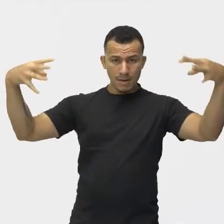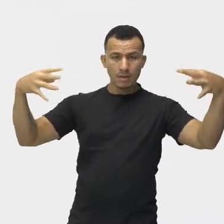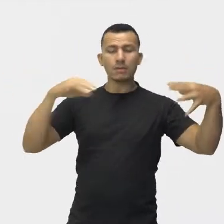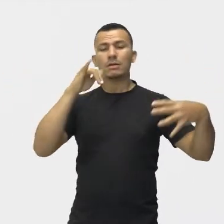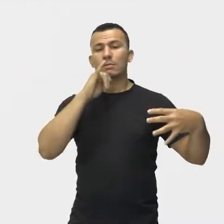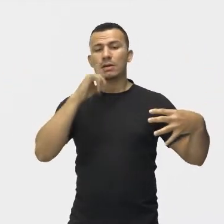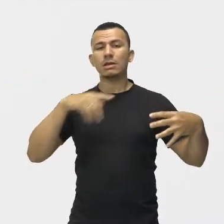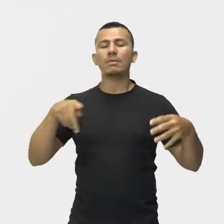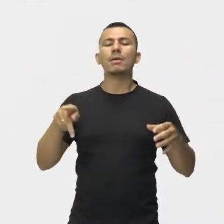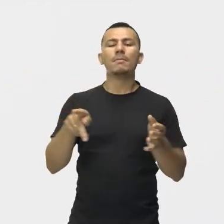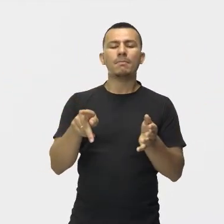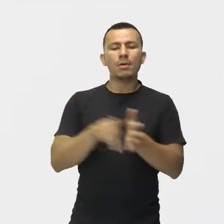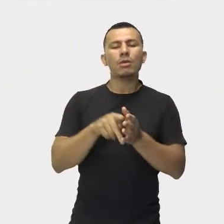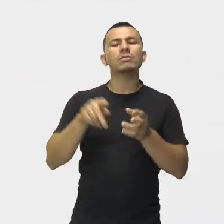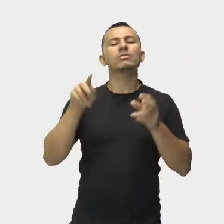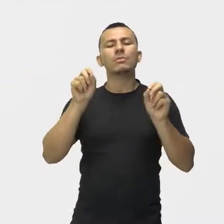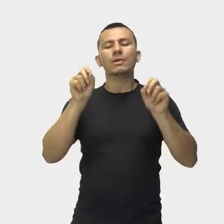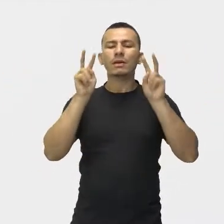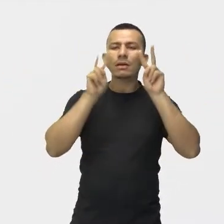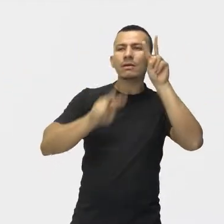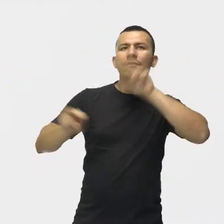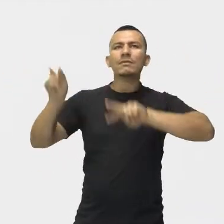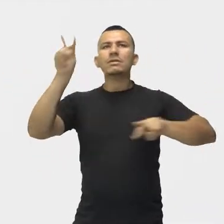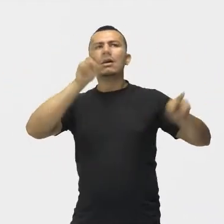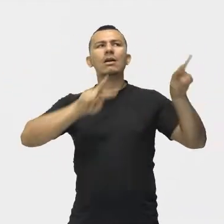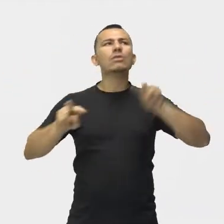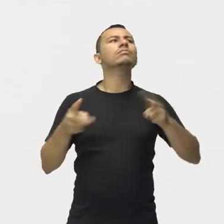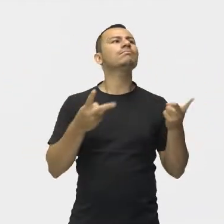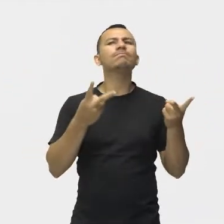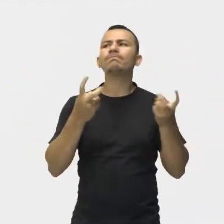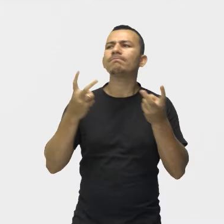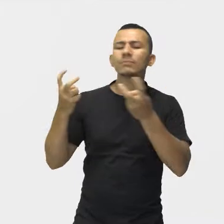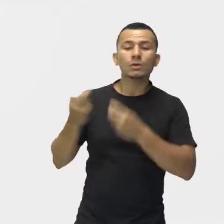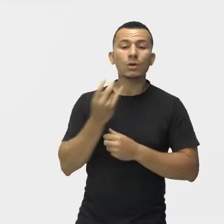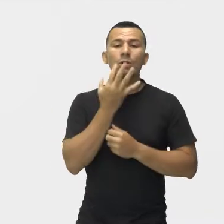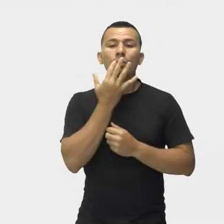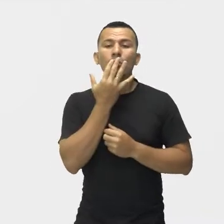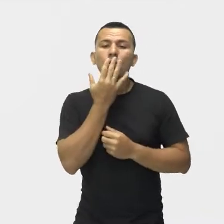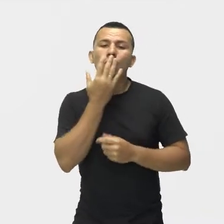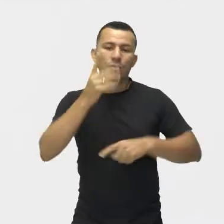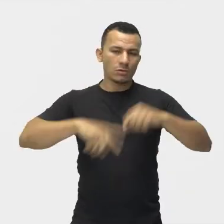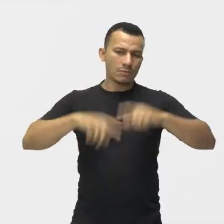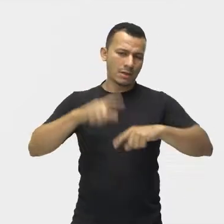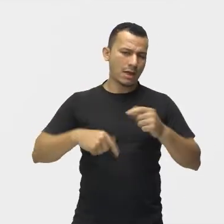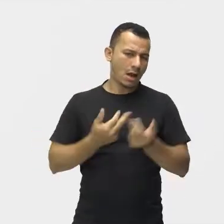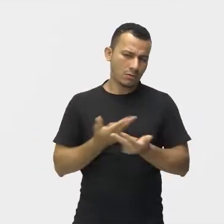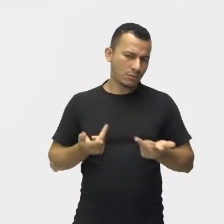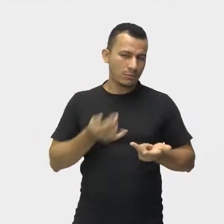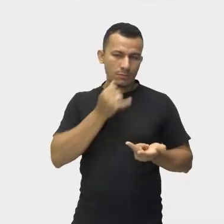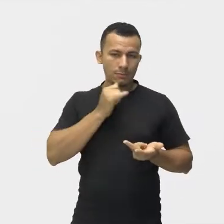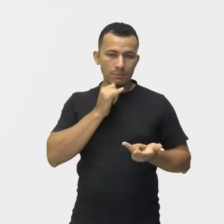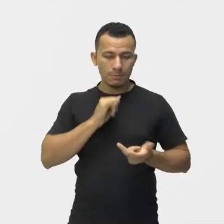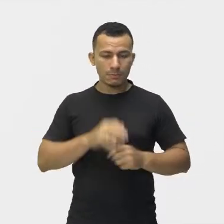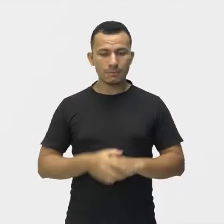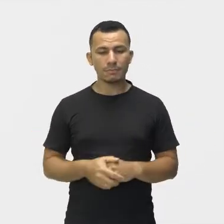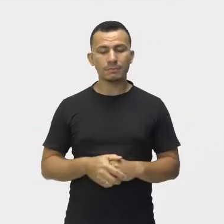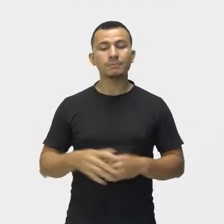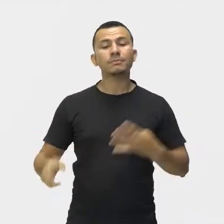está relacionado com a nossa visão, né? Onde você consegue identificar a cor dos objetos, por exemplo. E nós temos também